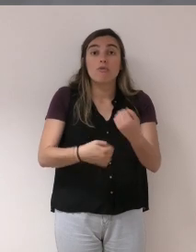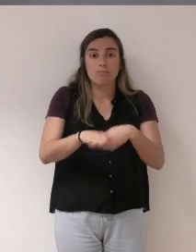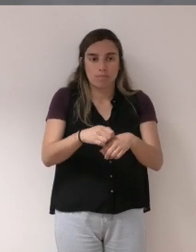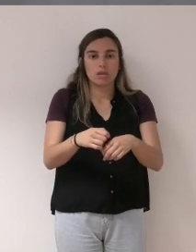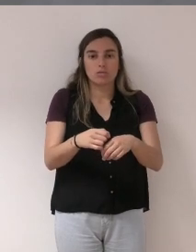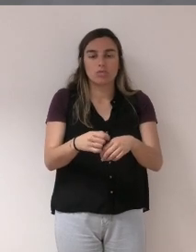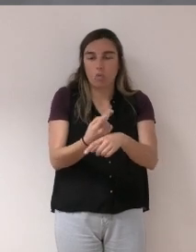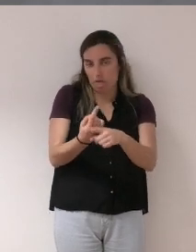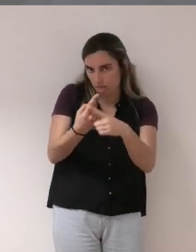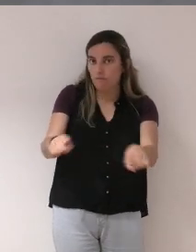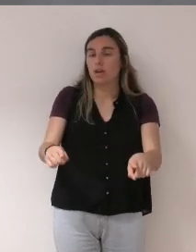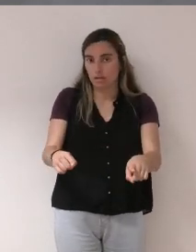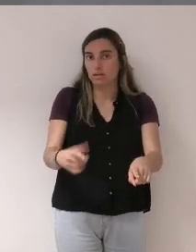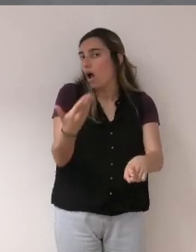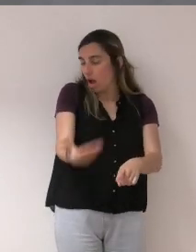diferença.